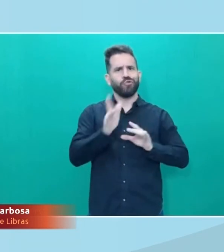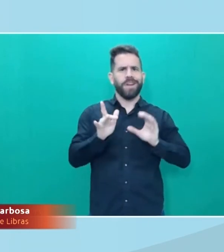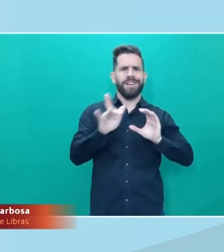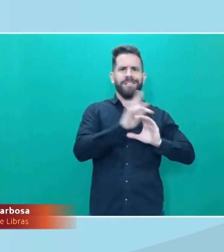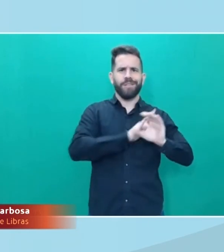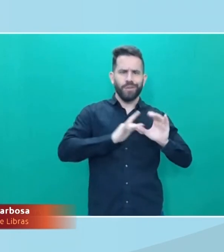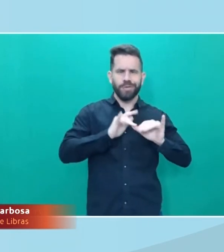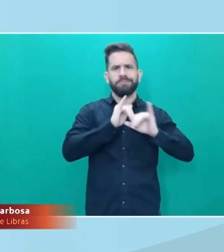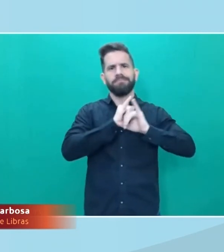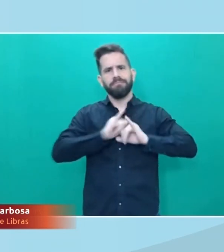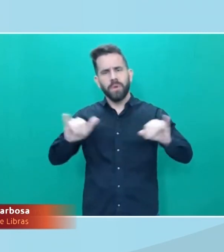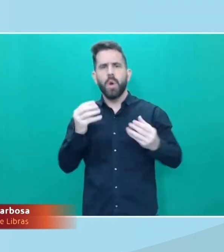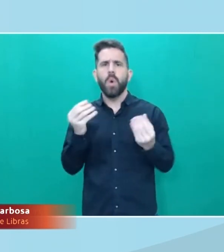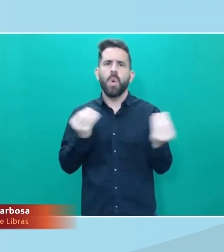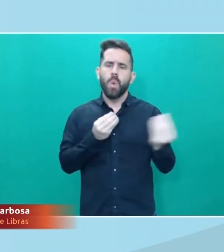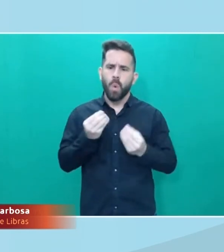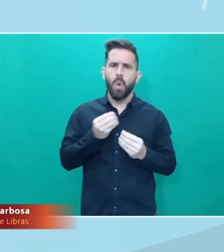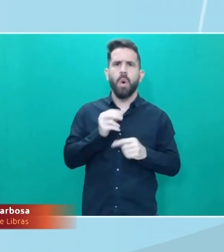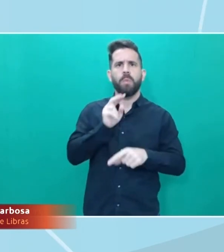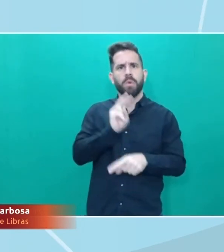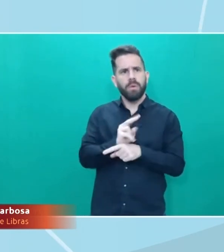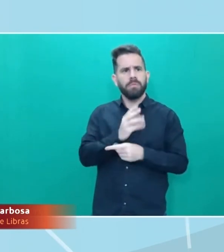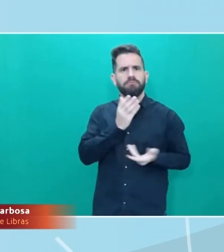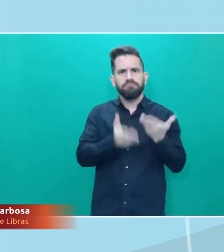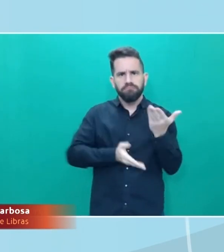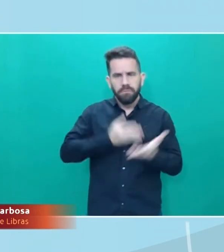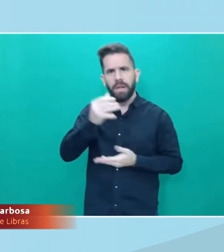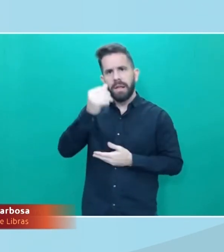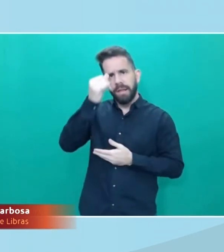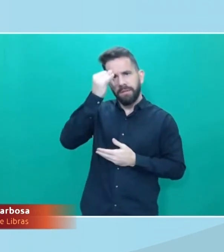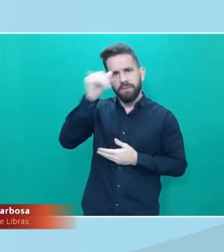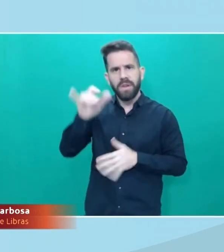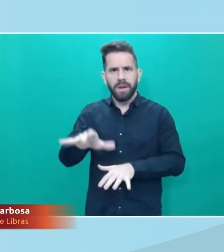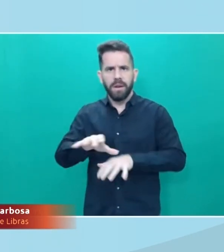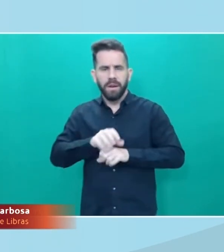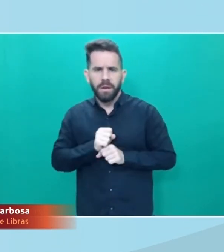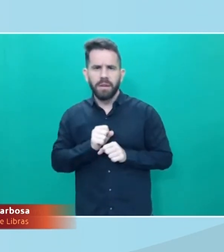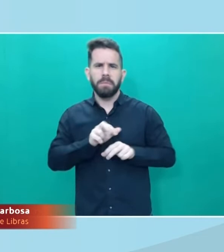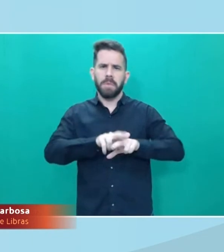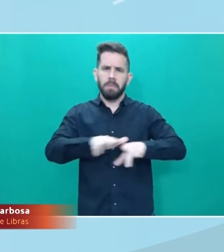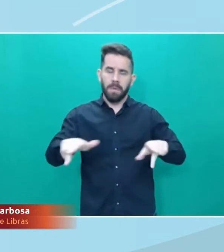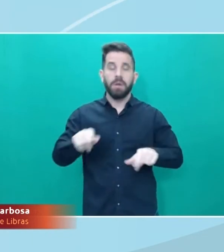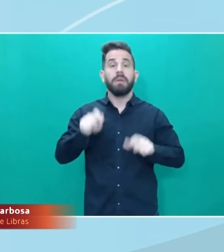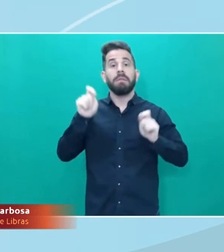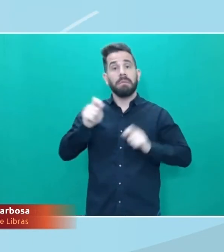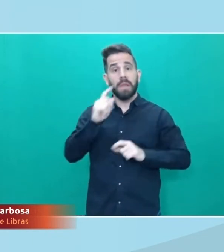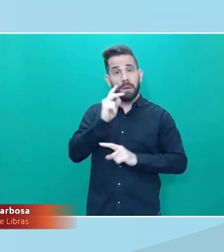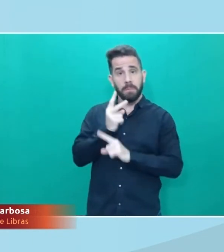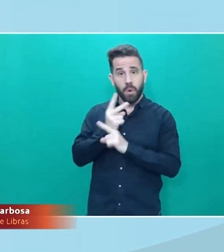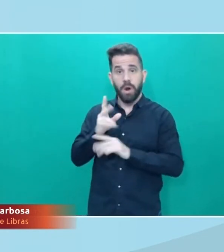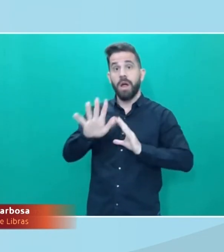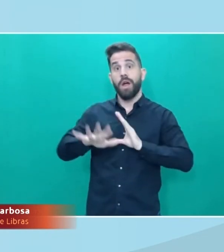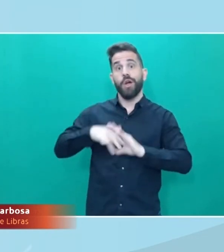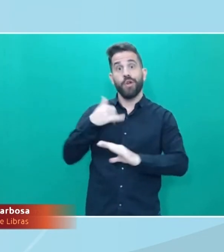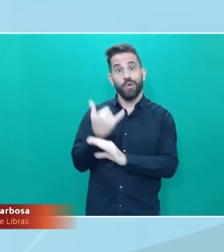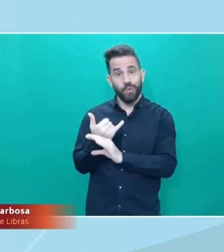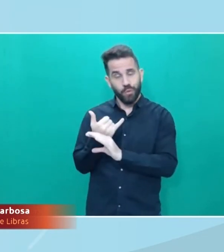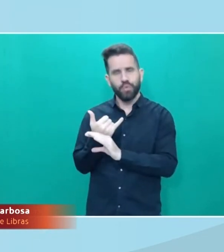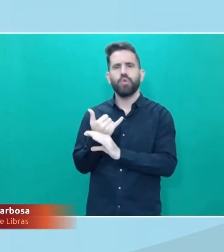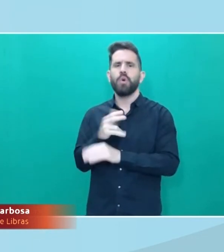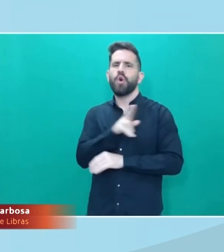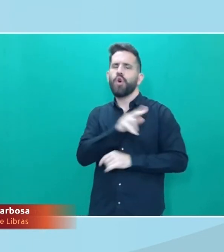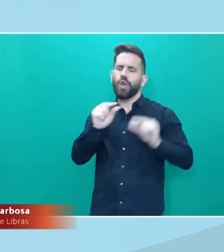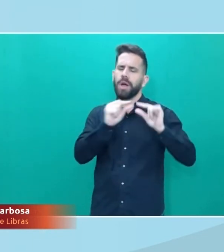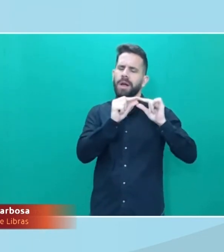tratamento, prevenção, sintomas. Só procurar no canal da TV UFG no YouTube, que você encontra. O dele é varíola dos macacos